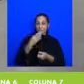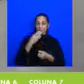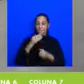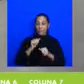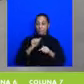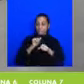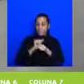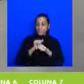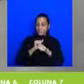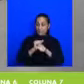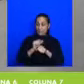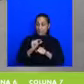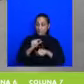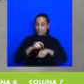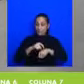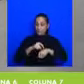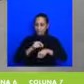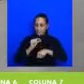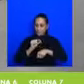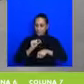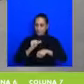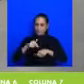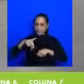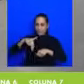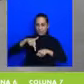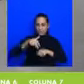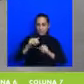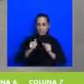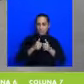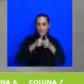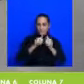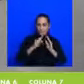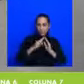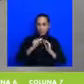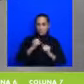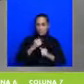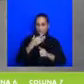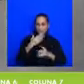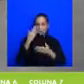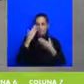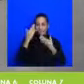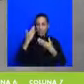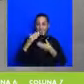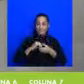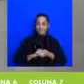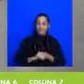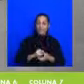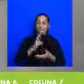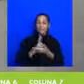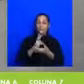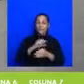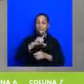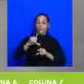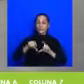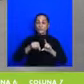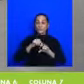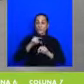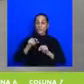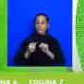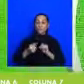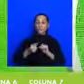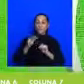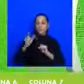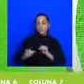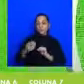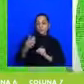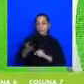globo no sorteio da próxima coluna, tá bom? Obrigado. Vamos então ao sorteio do número correspondente à coluna número 4.